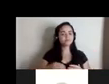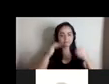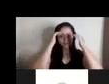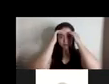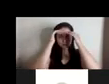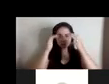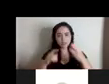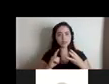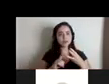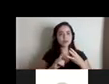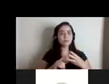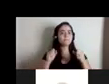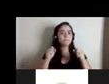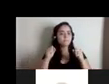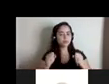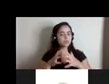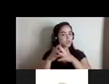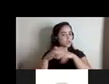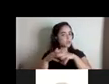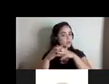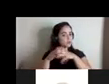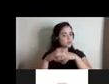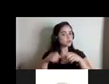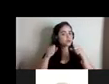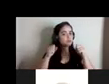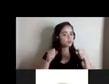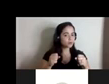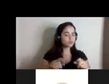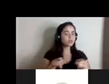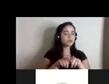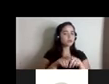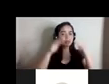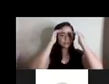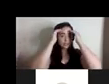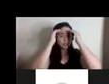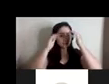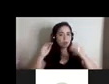sobre o papel do poder, respeito aos valores.